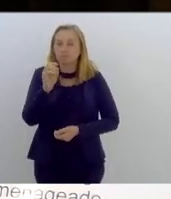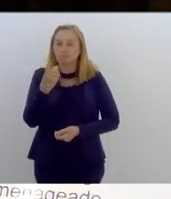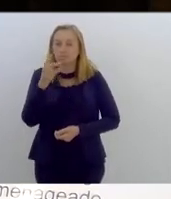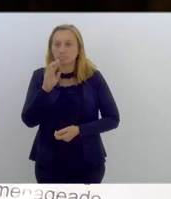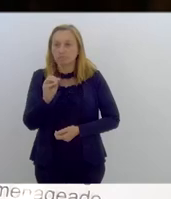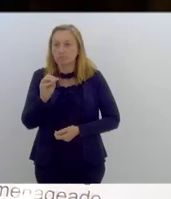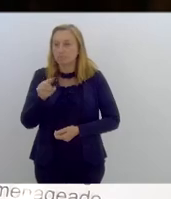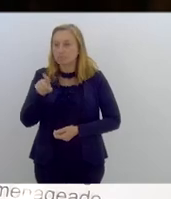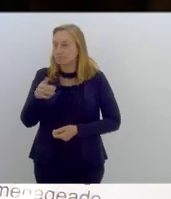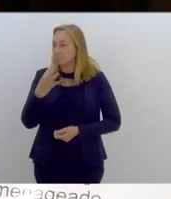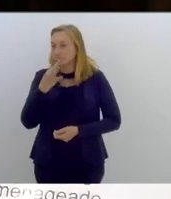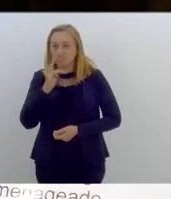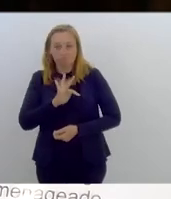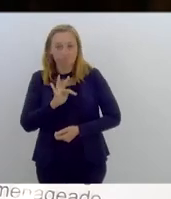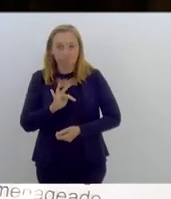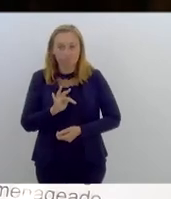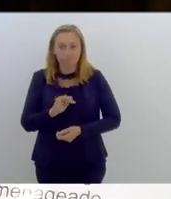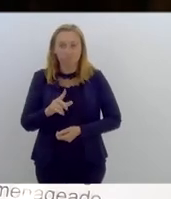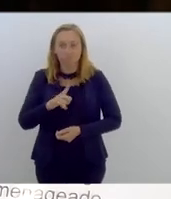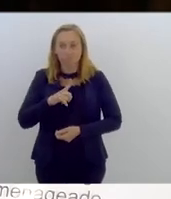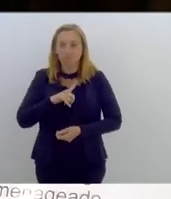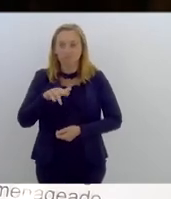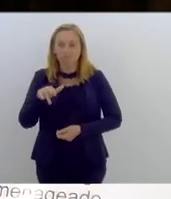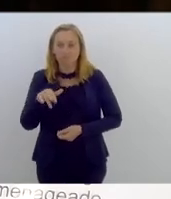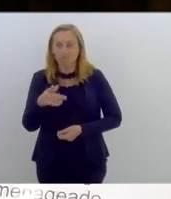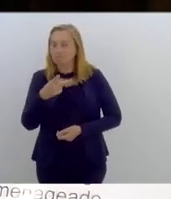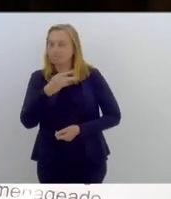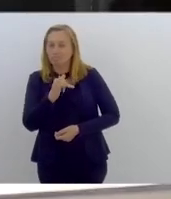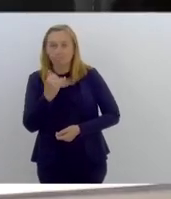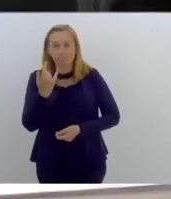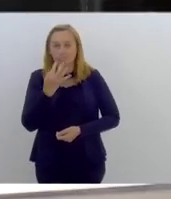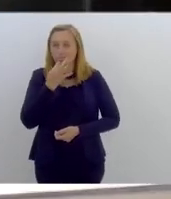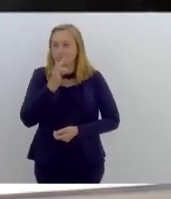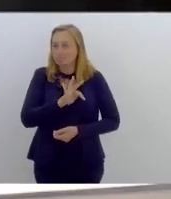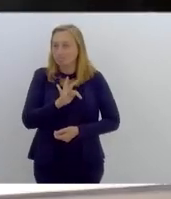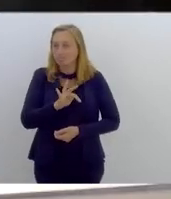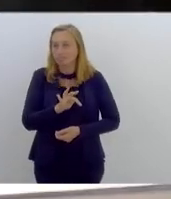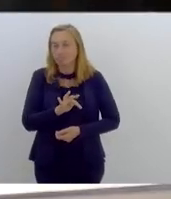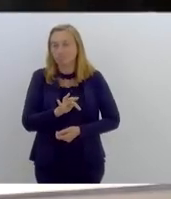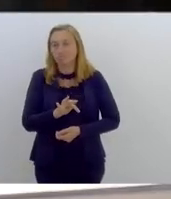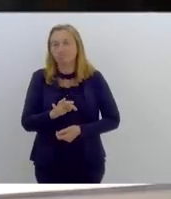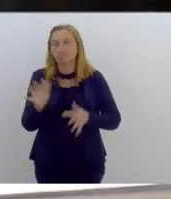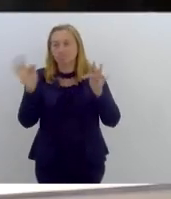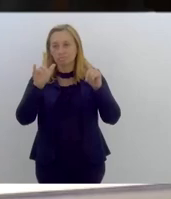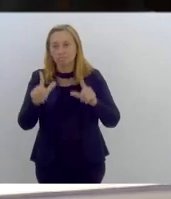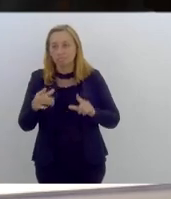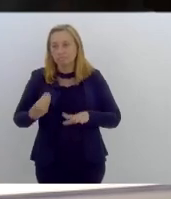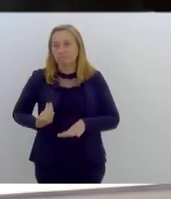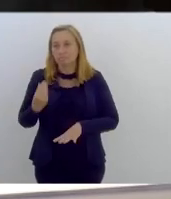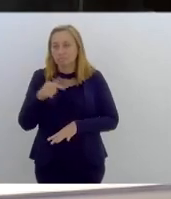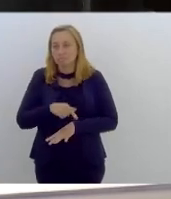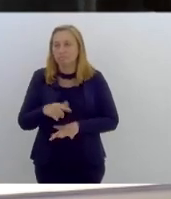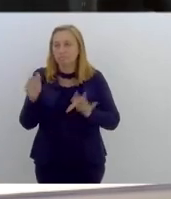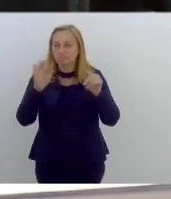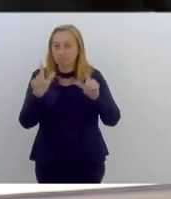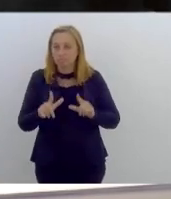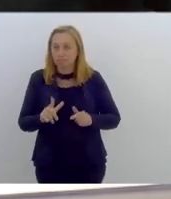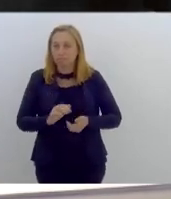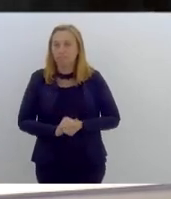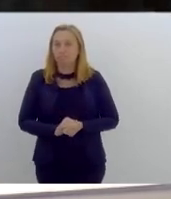ele não conhecia, que ele tinha um irmão que o pai dele não conhecia. E muito feliz de estar aqui, muito feliz de